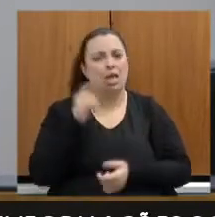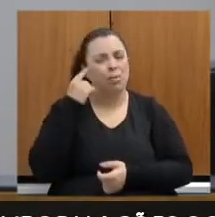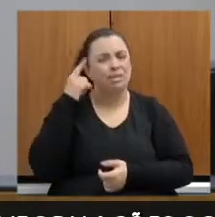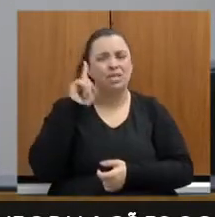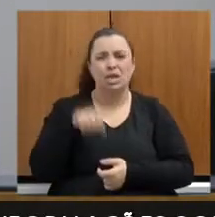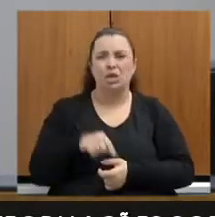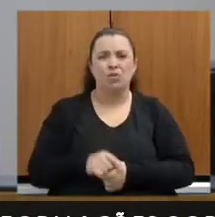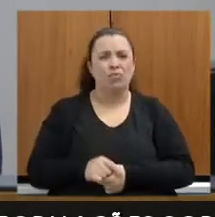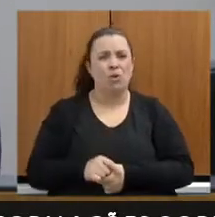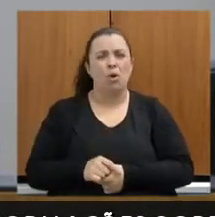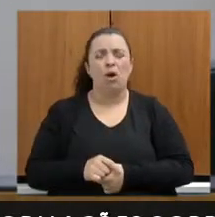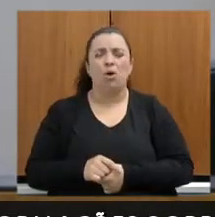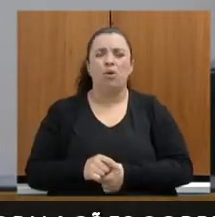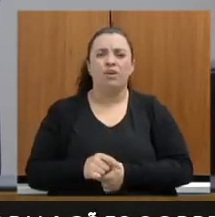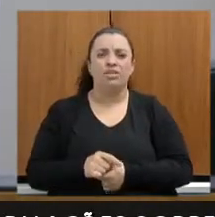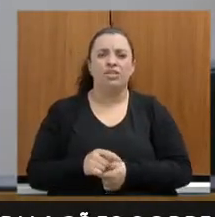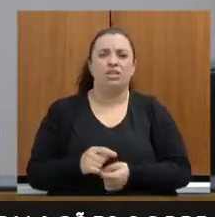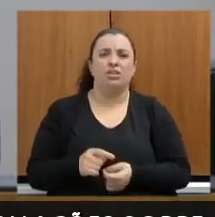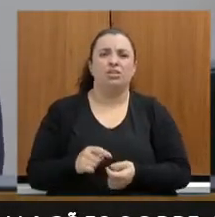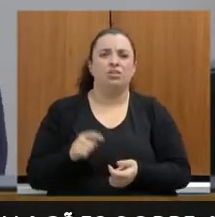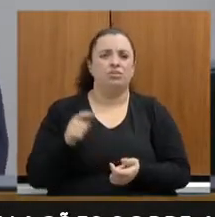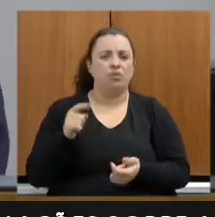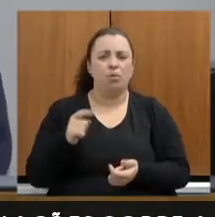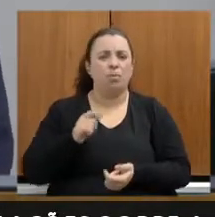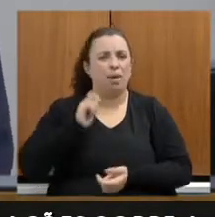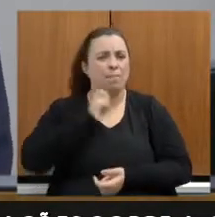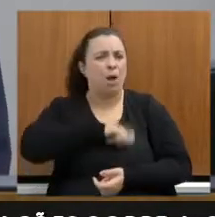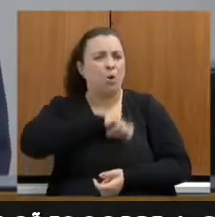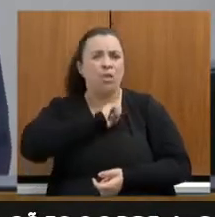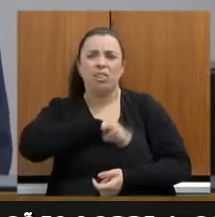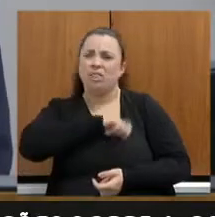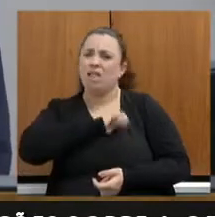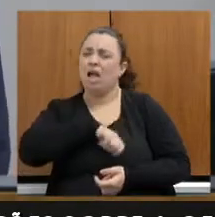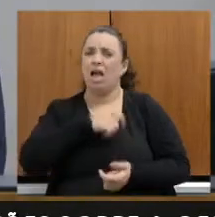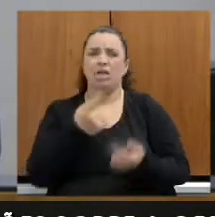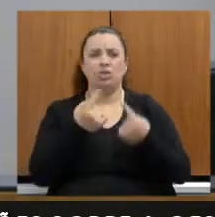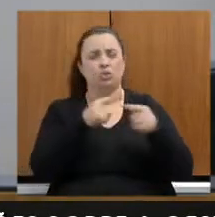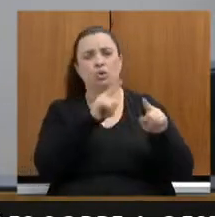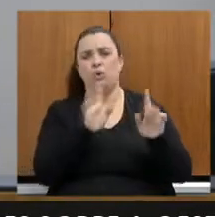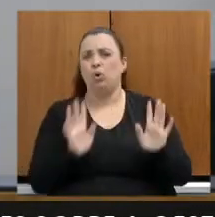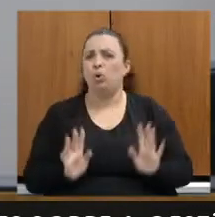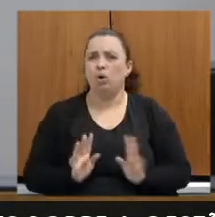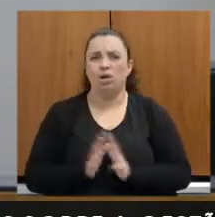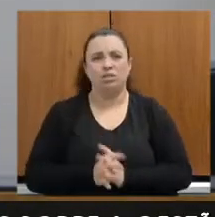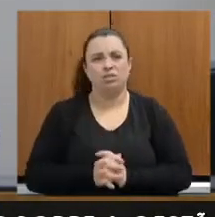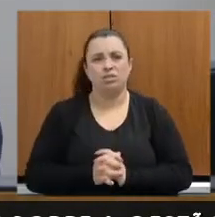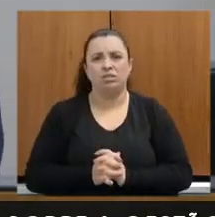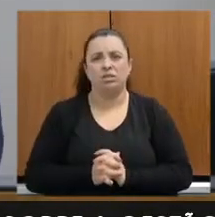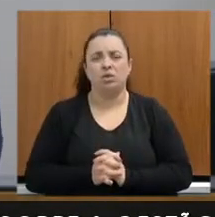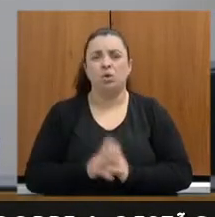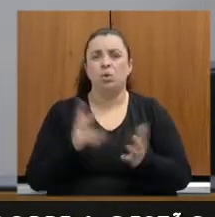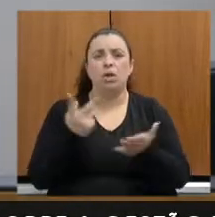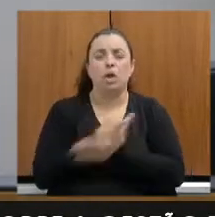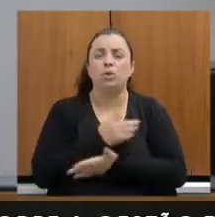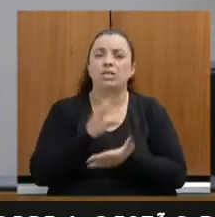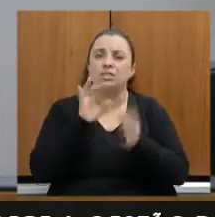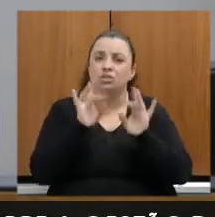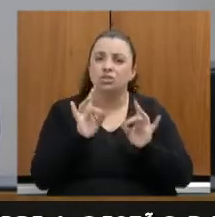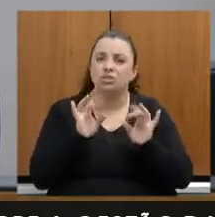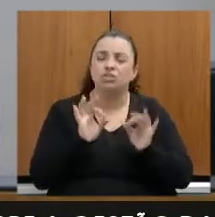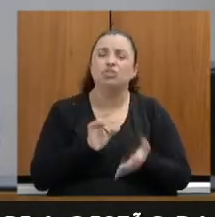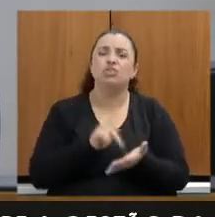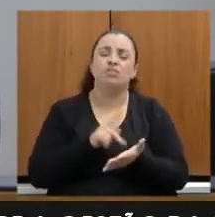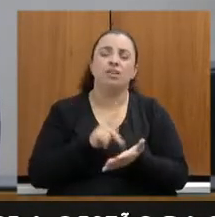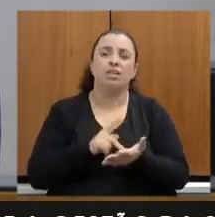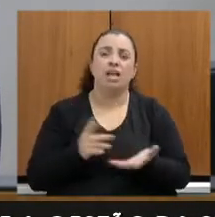que fizeram com aquela né esse é o que realmente aconteceu não